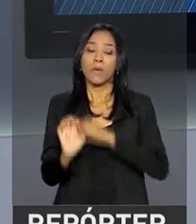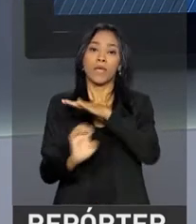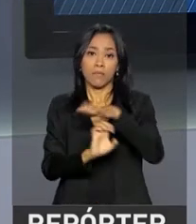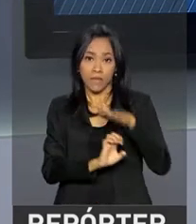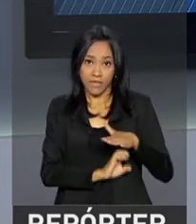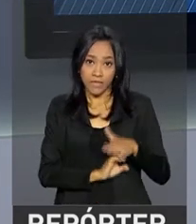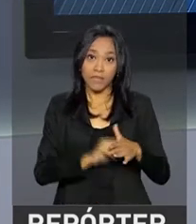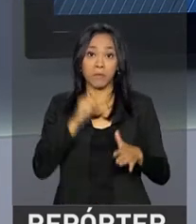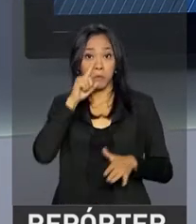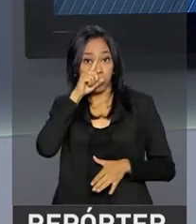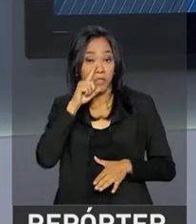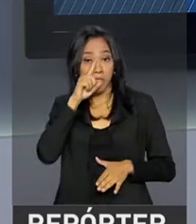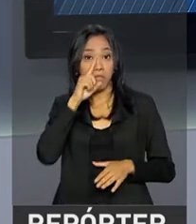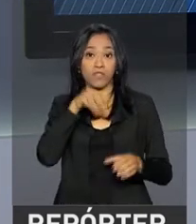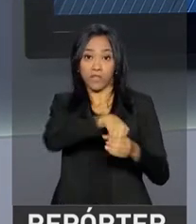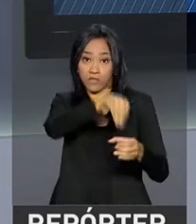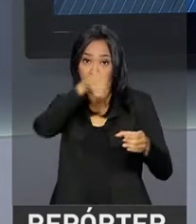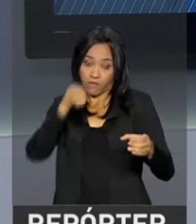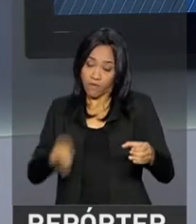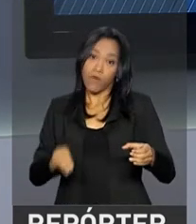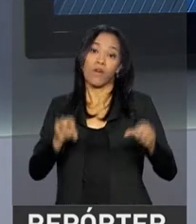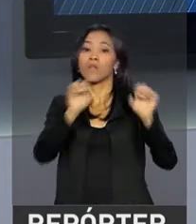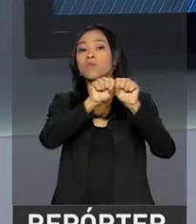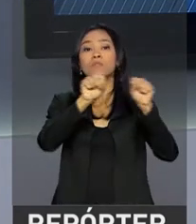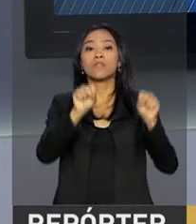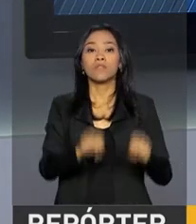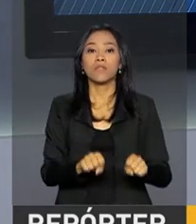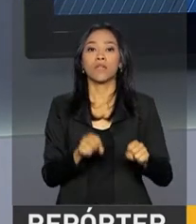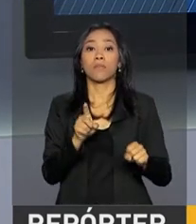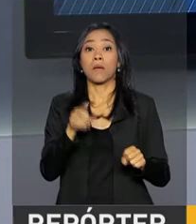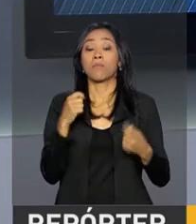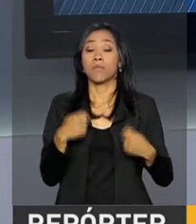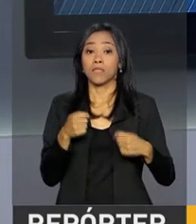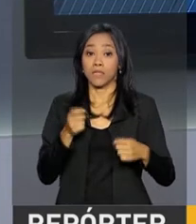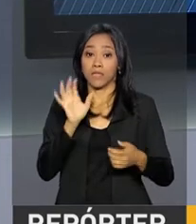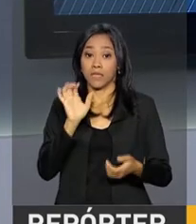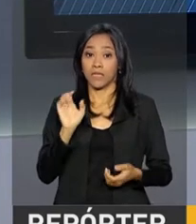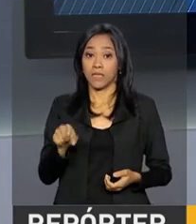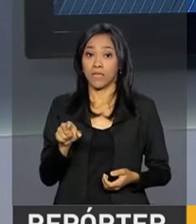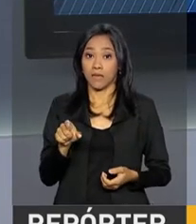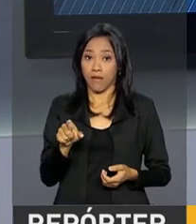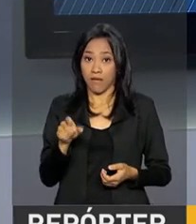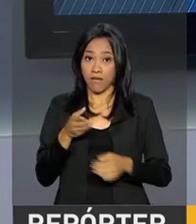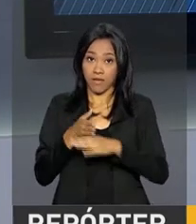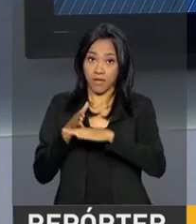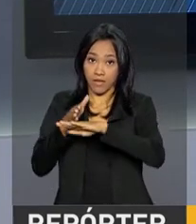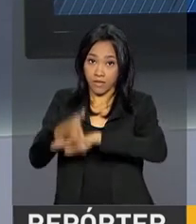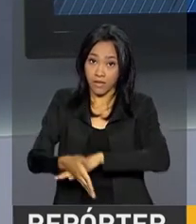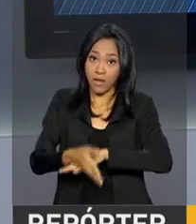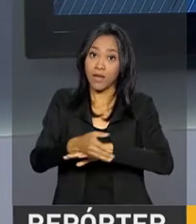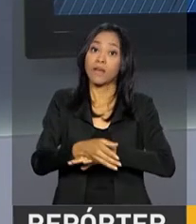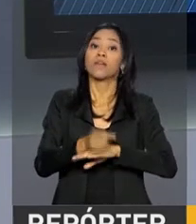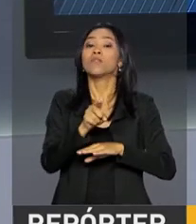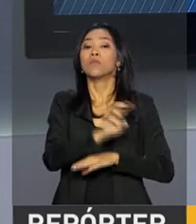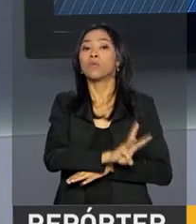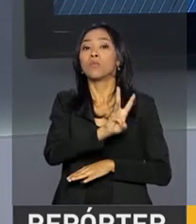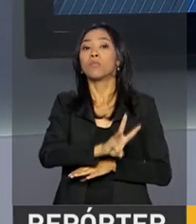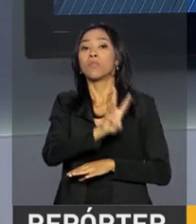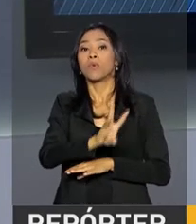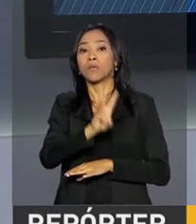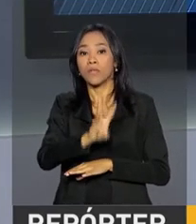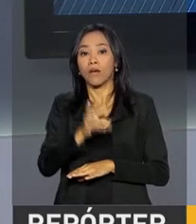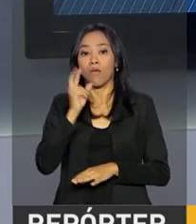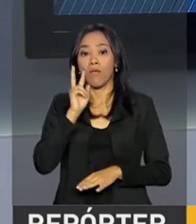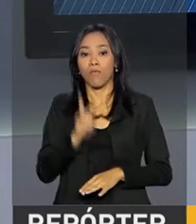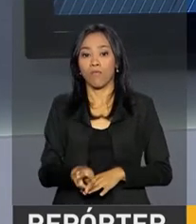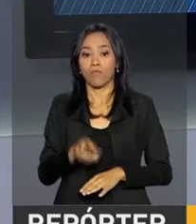Simples Nacional. Para quitar os débitos, basta clicar na opção Parcelamento Convencional no portal do Simples Nacional. O endereço